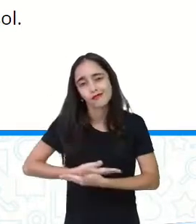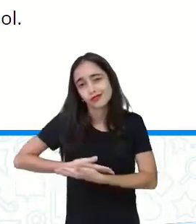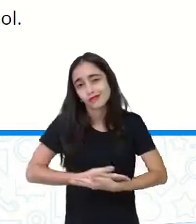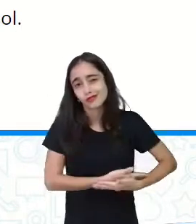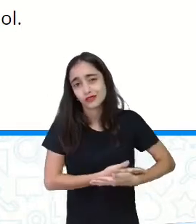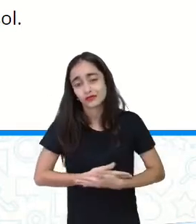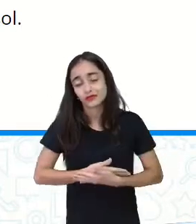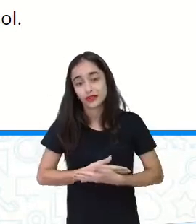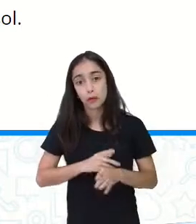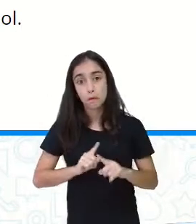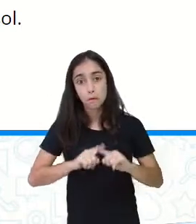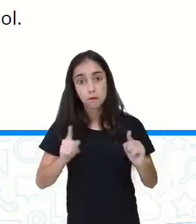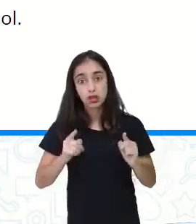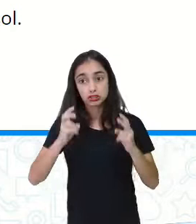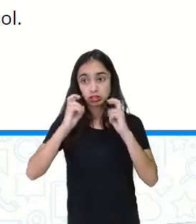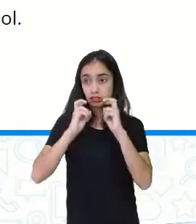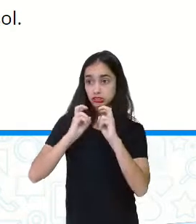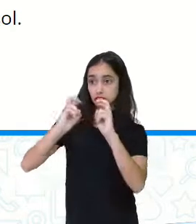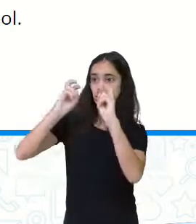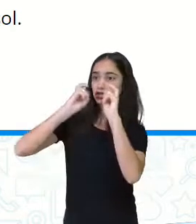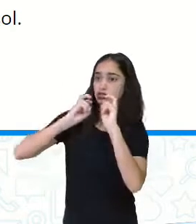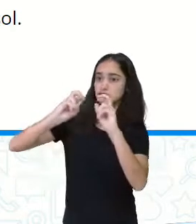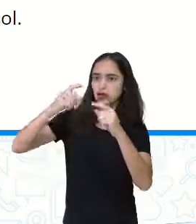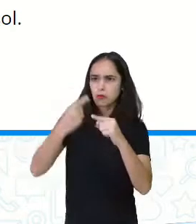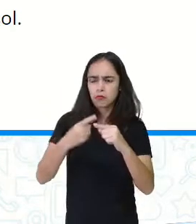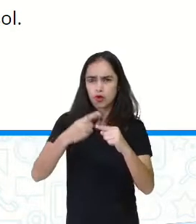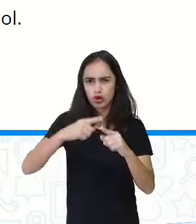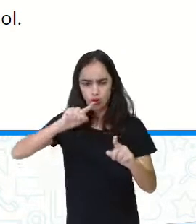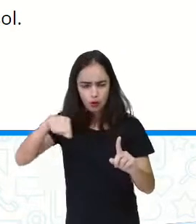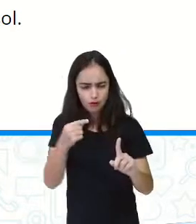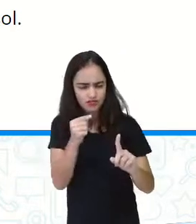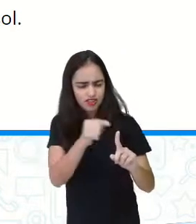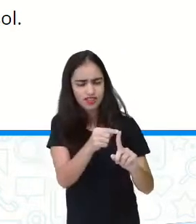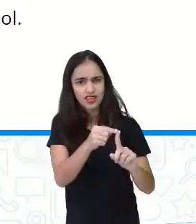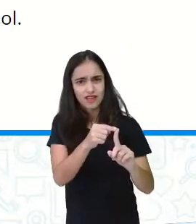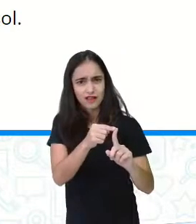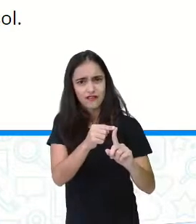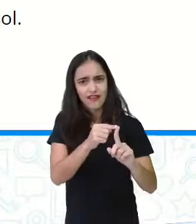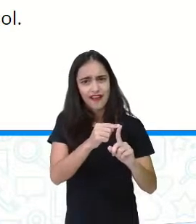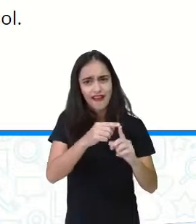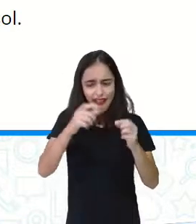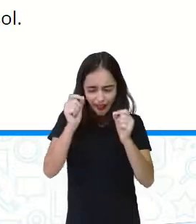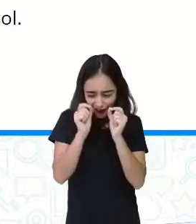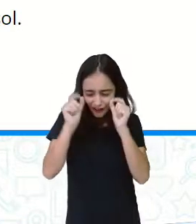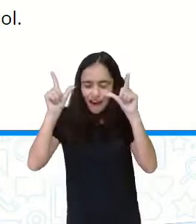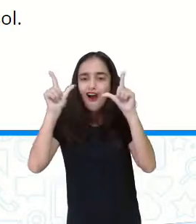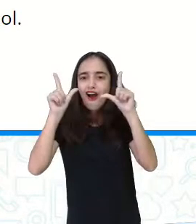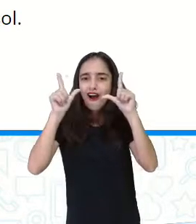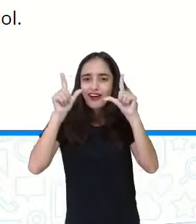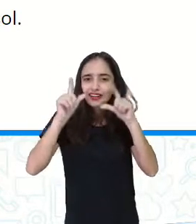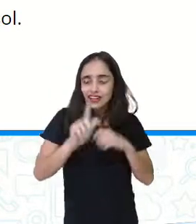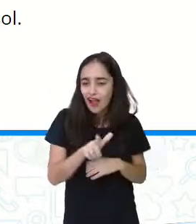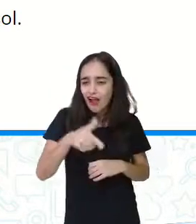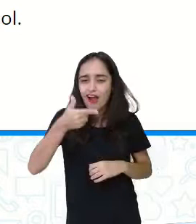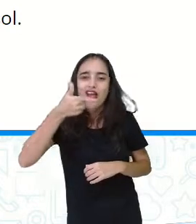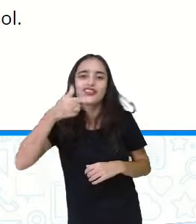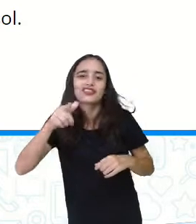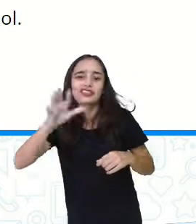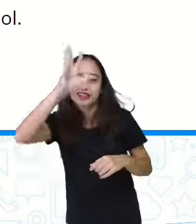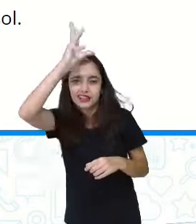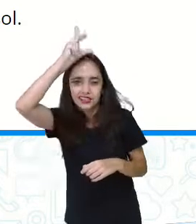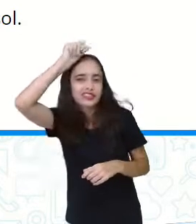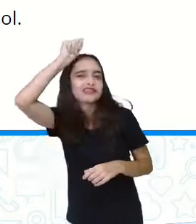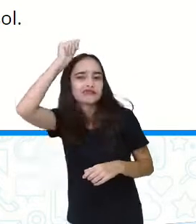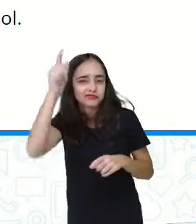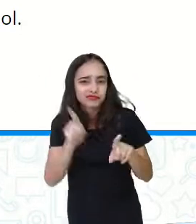acordar as galinhas e dizer a elas levantem suas preguiçosas o dia está começando e vocês